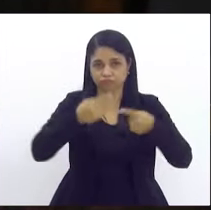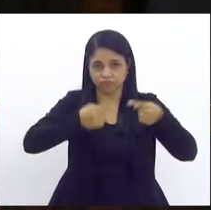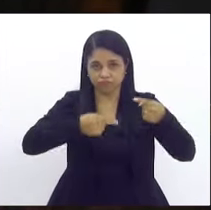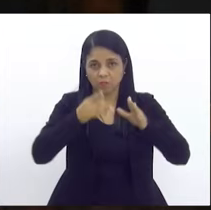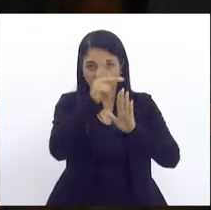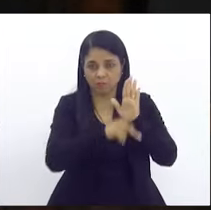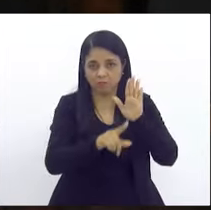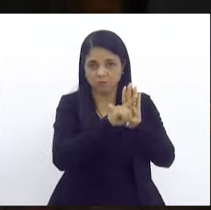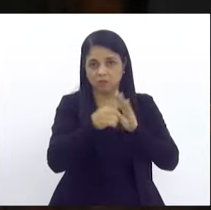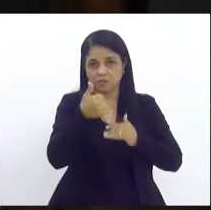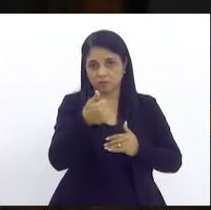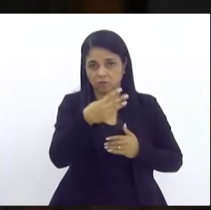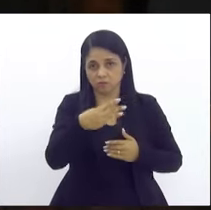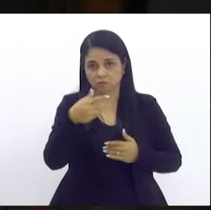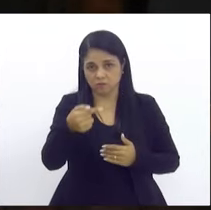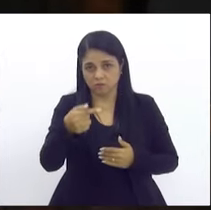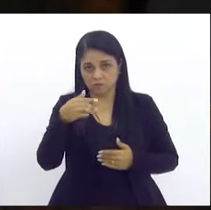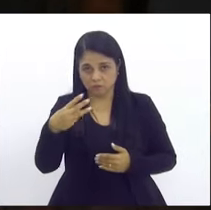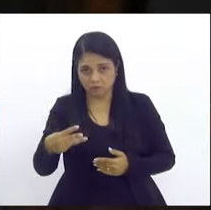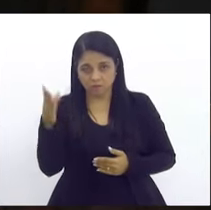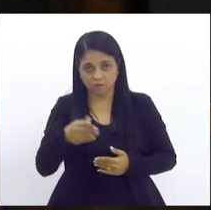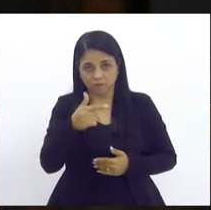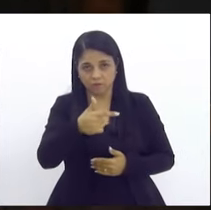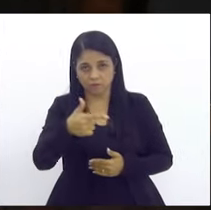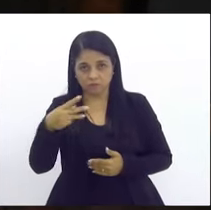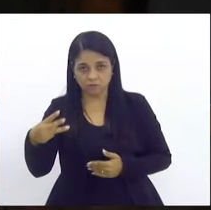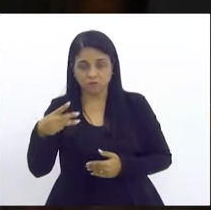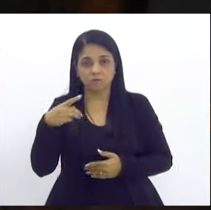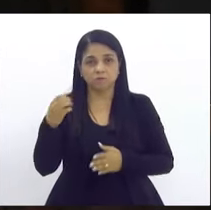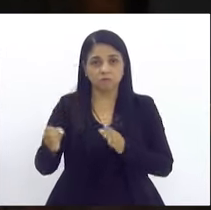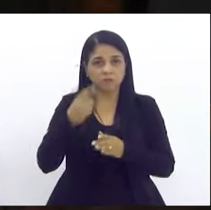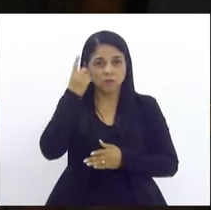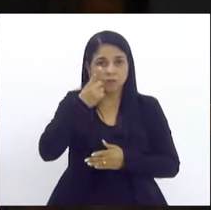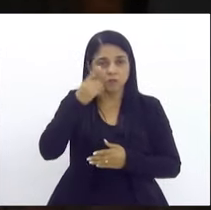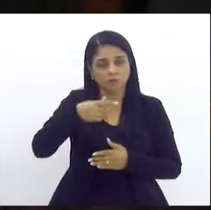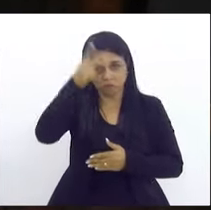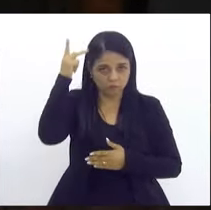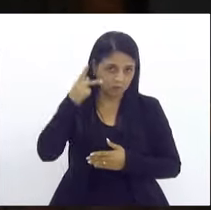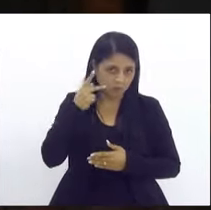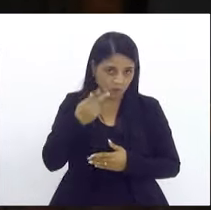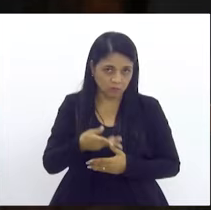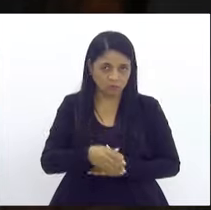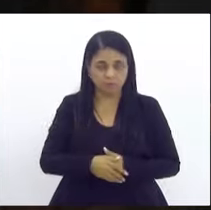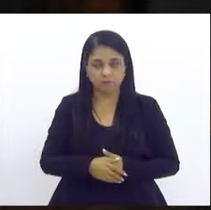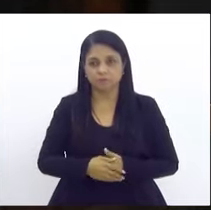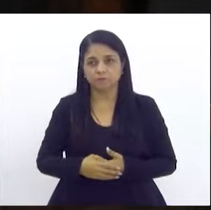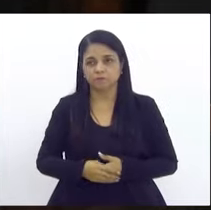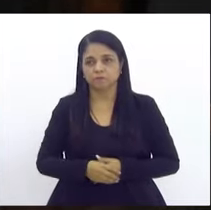lei 1473 de 23, de autoria do deputado Luiz Paulo,